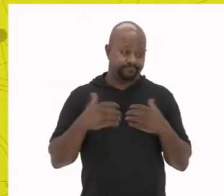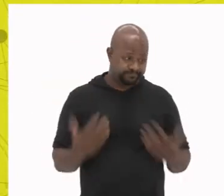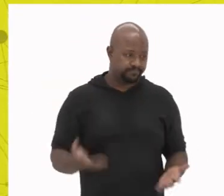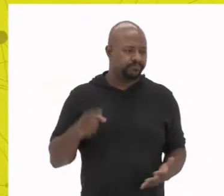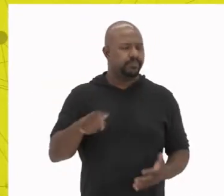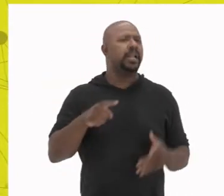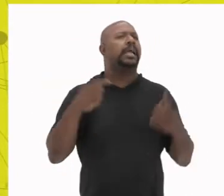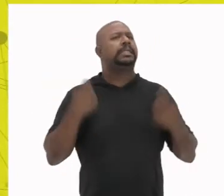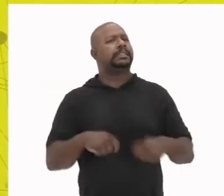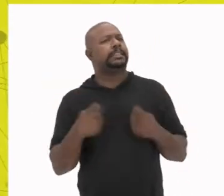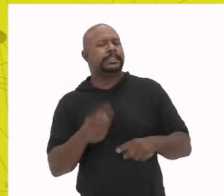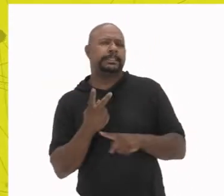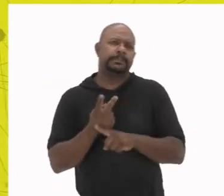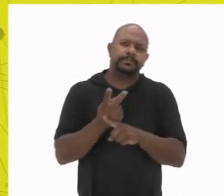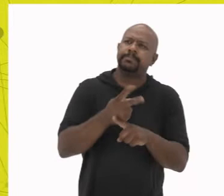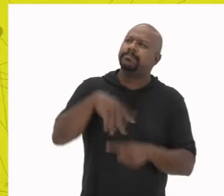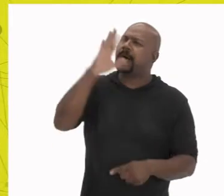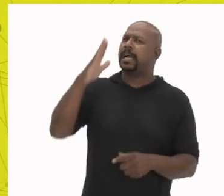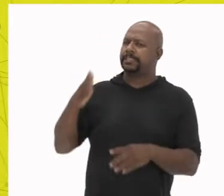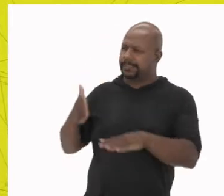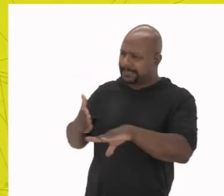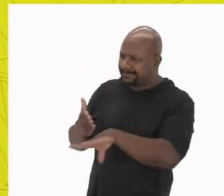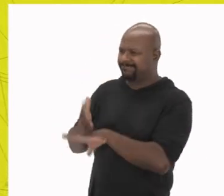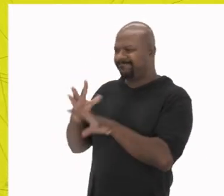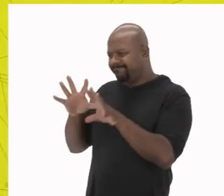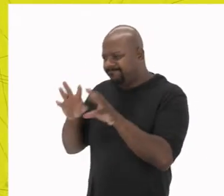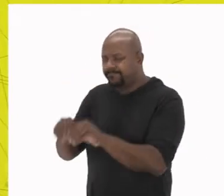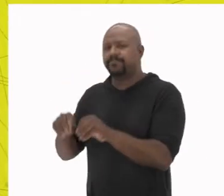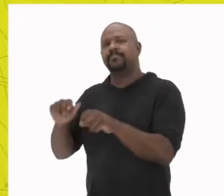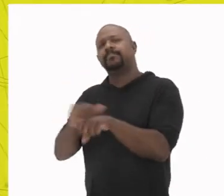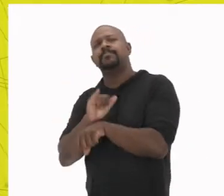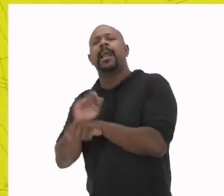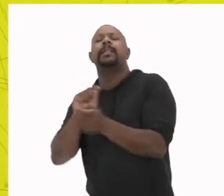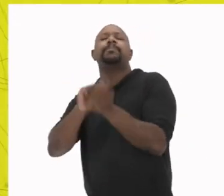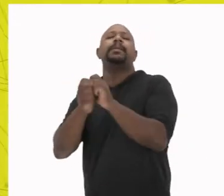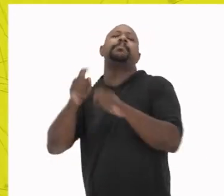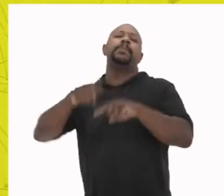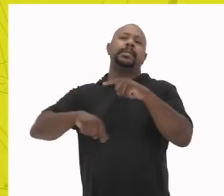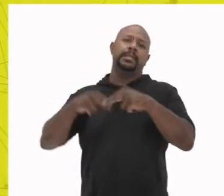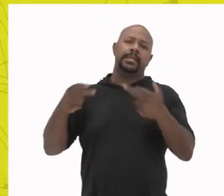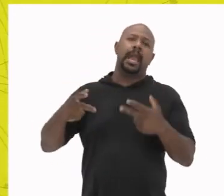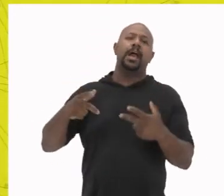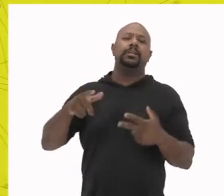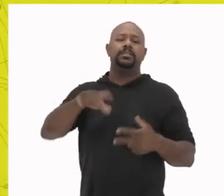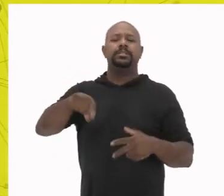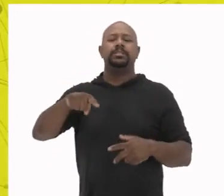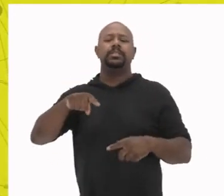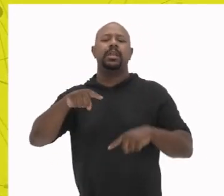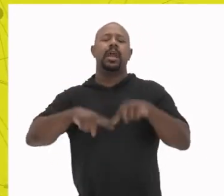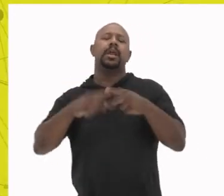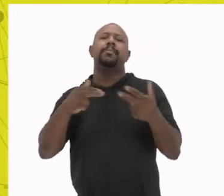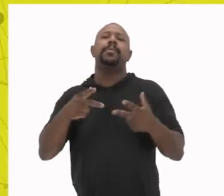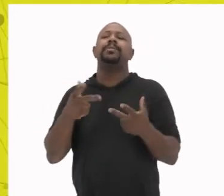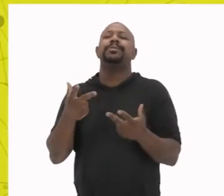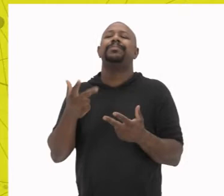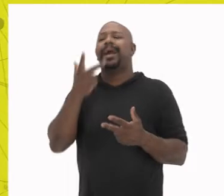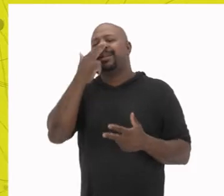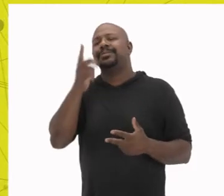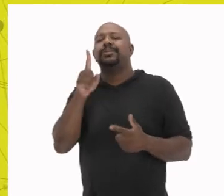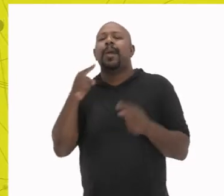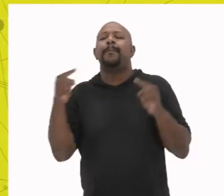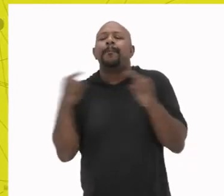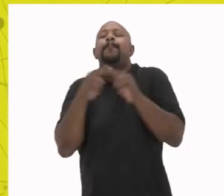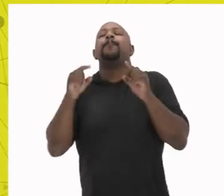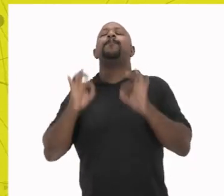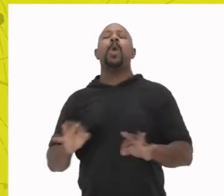micro-organismos. Portanto, acabam por ter que recorrer a ações mais interventivas e adaptar materiais e equipamentos que não foram